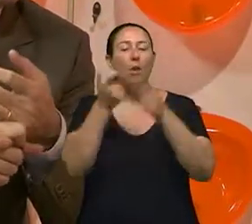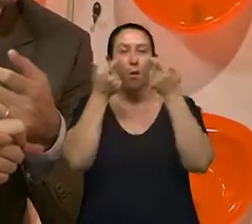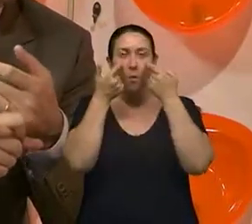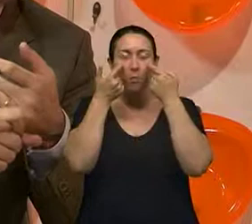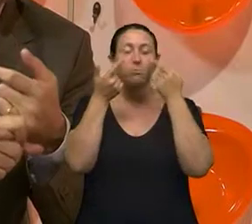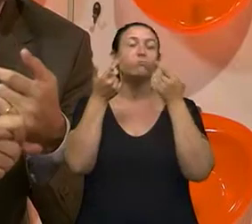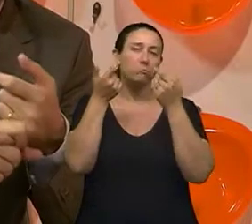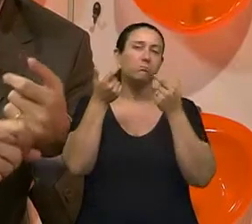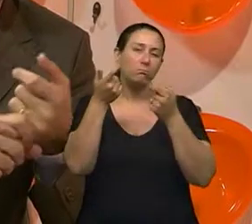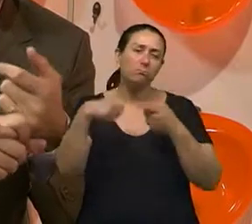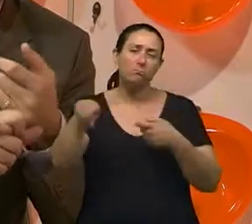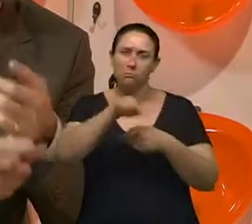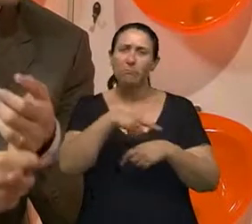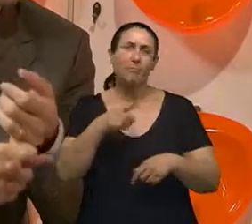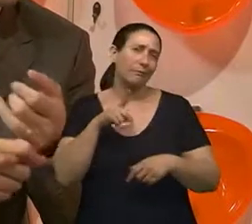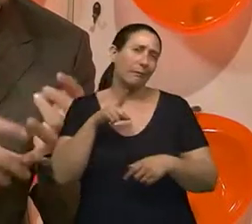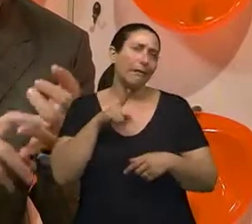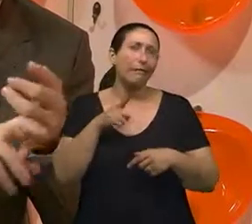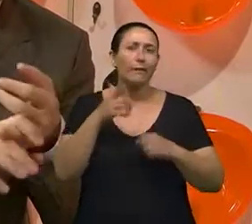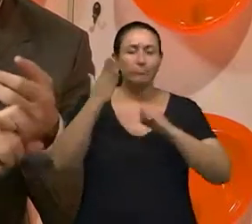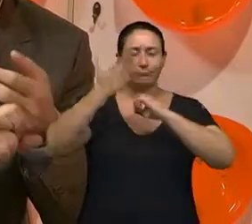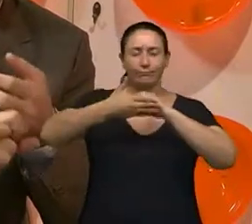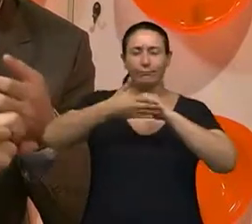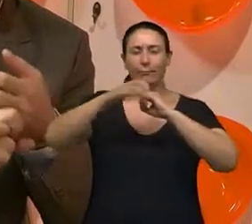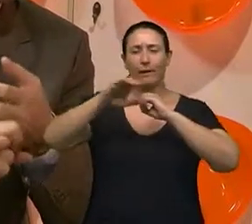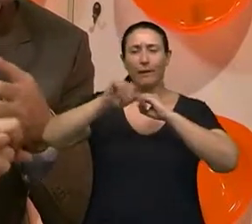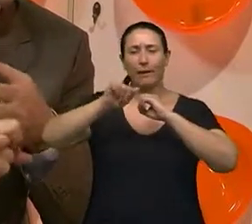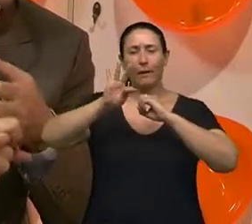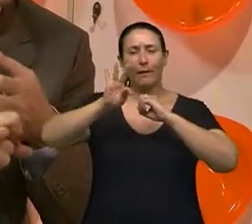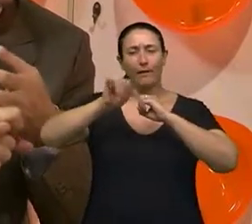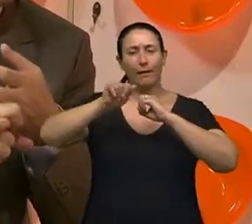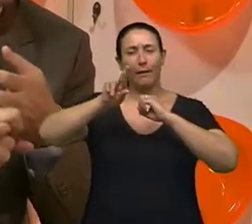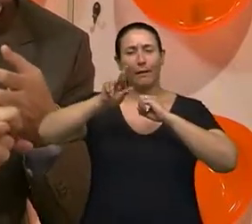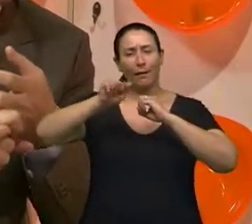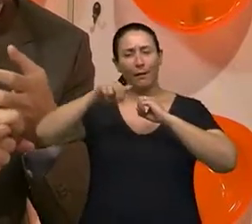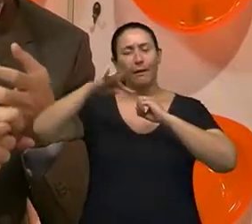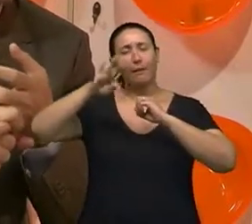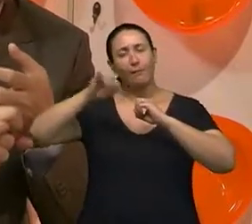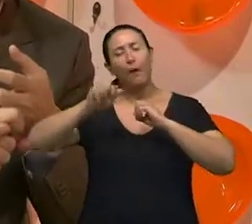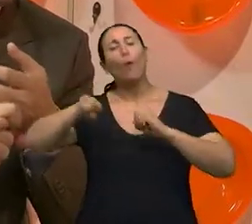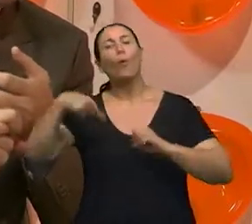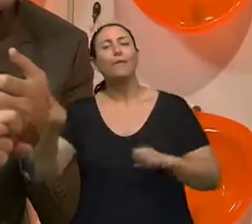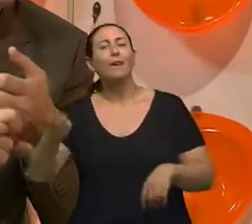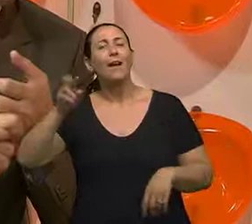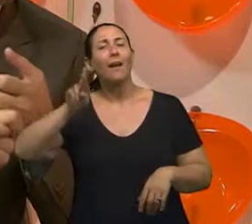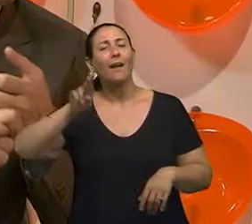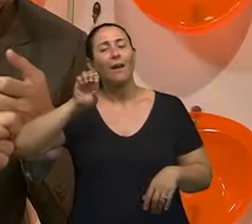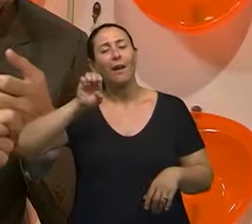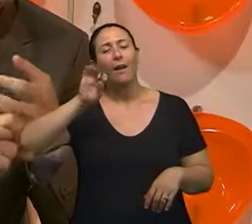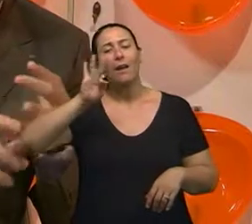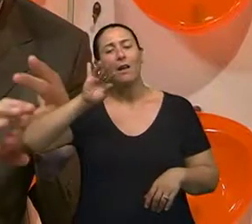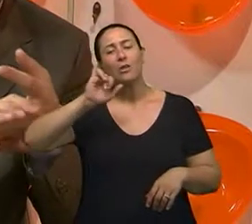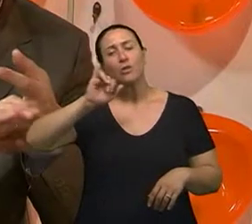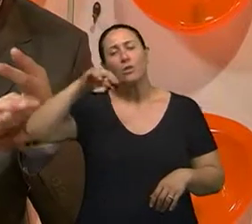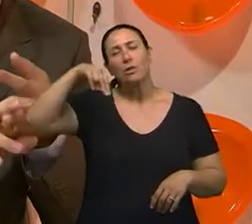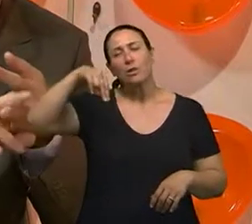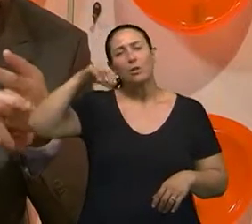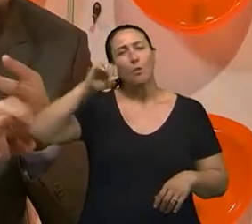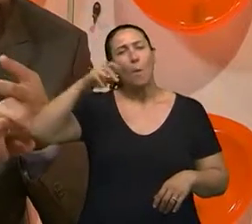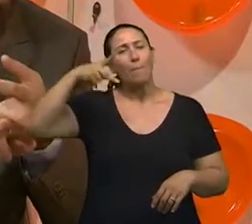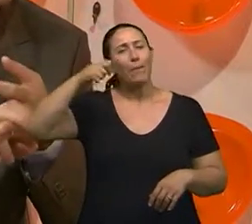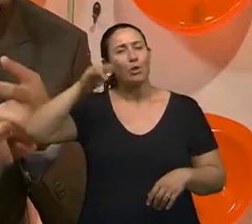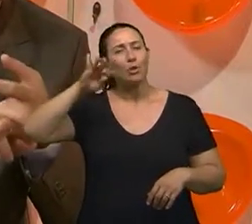a presença da catarata, da retinopatia, de degeneração de mácula, de fundo de olho, a